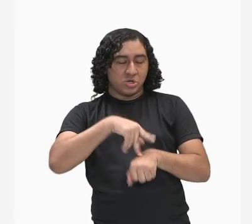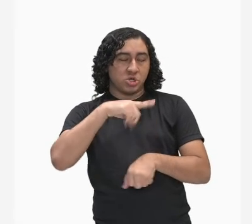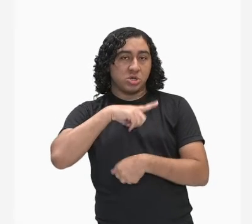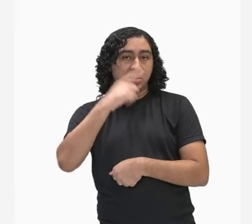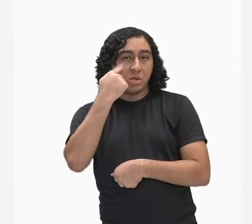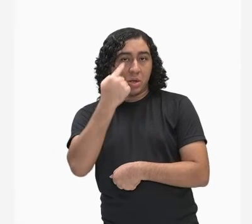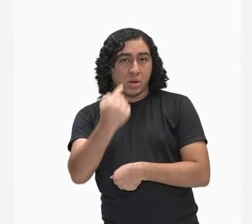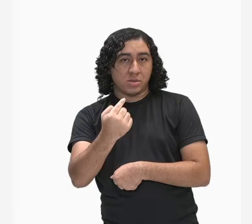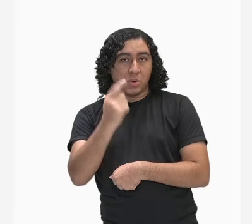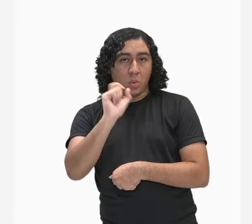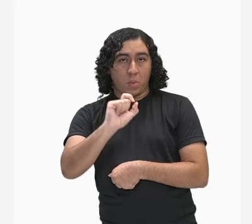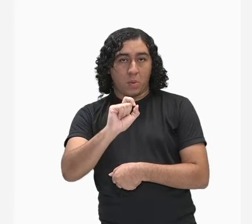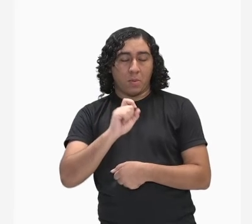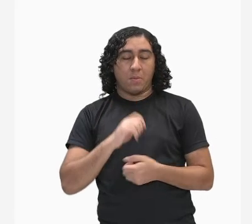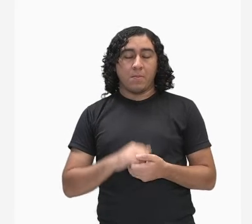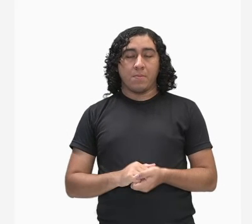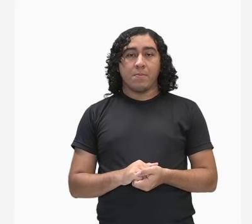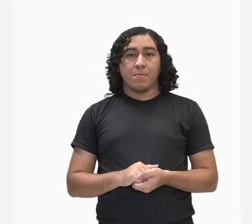né,